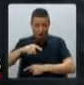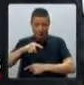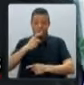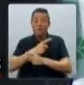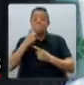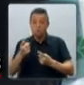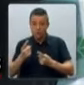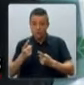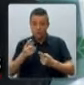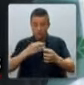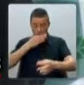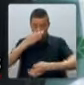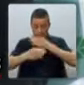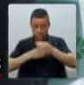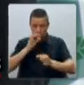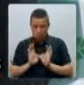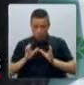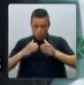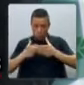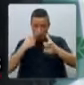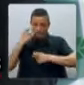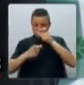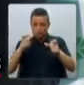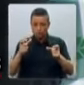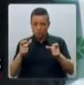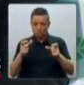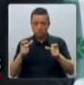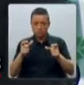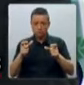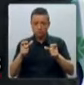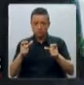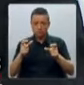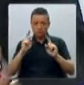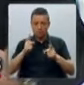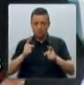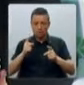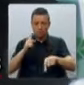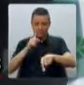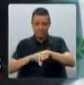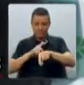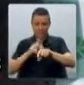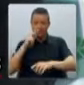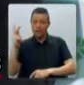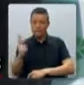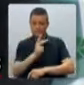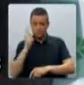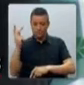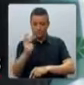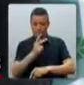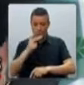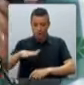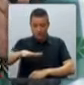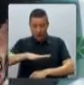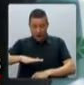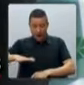Porquê? Porque estamos a falar de grupos de pessoas que dedicaram um tempo grande da sua vida a áreas